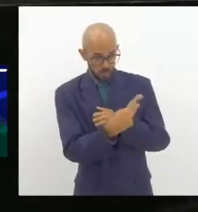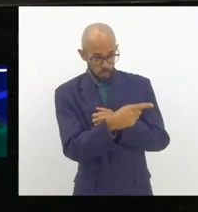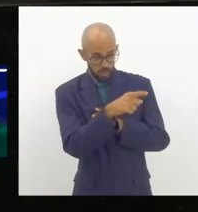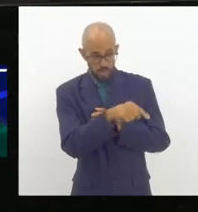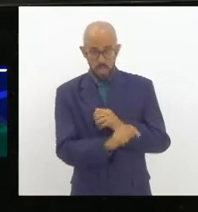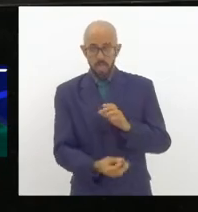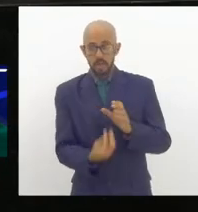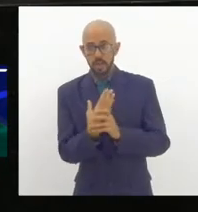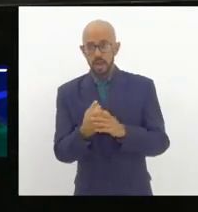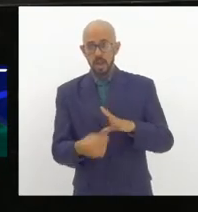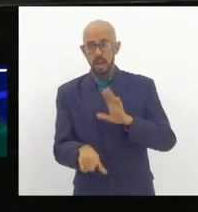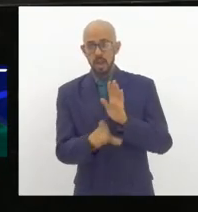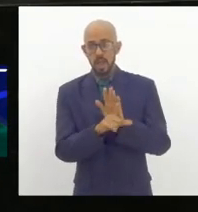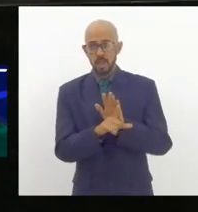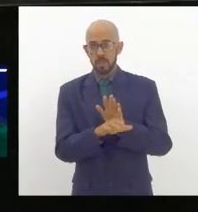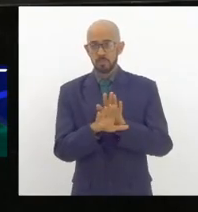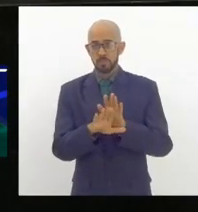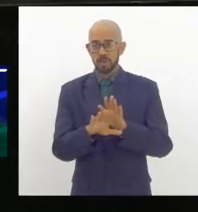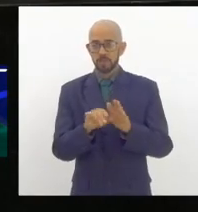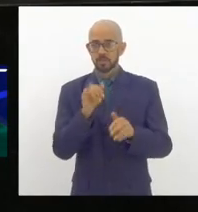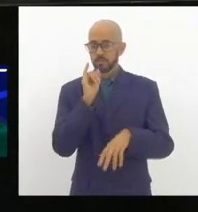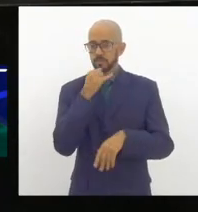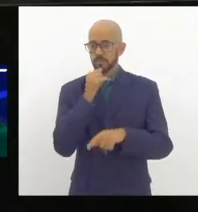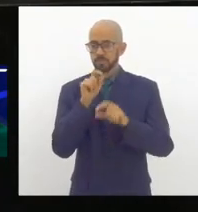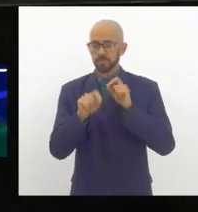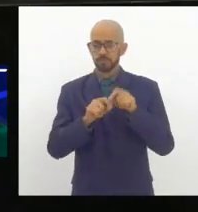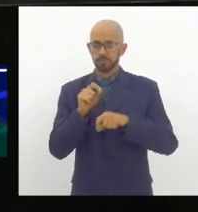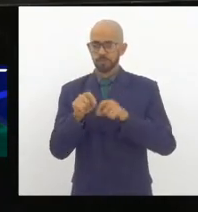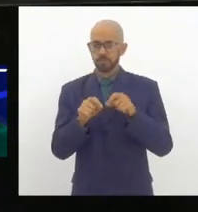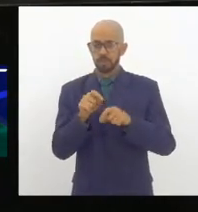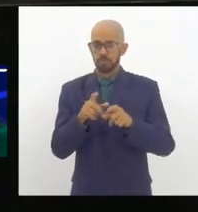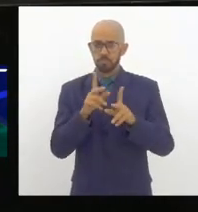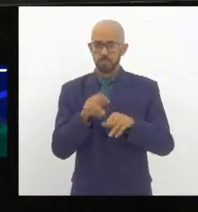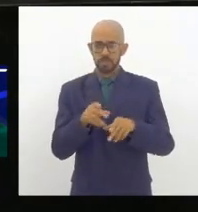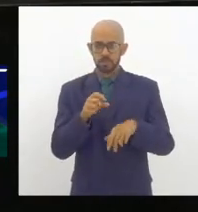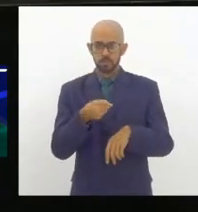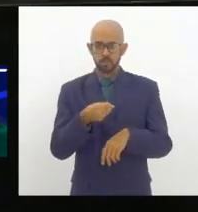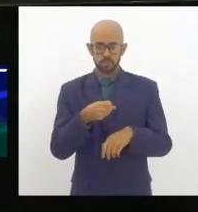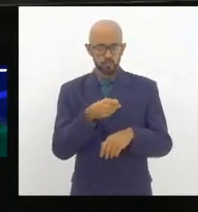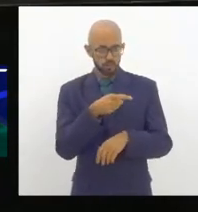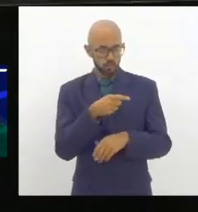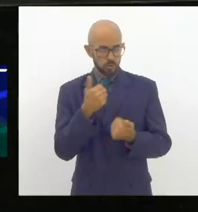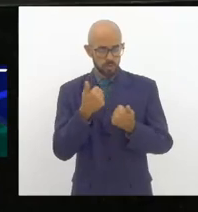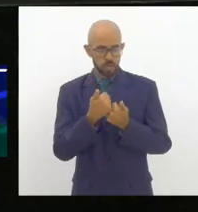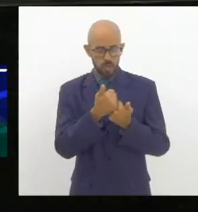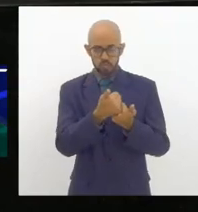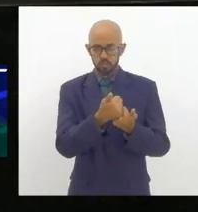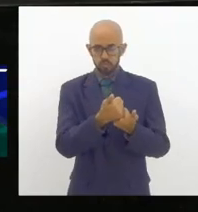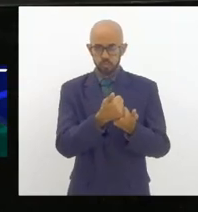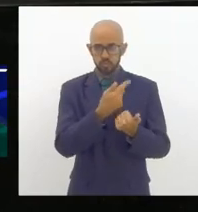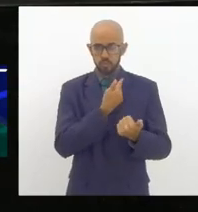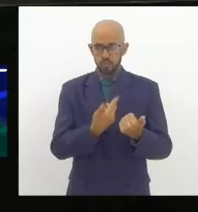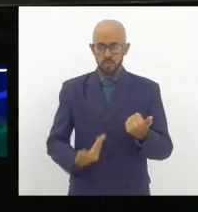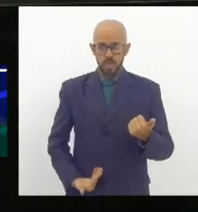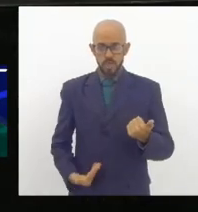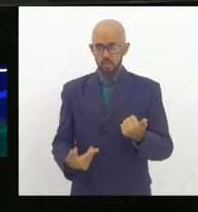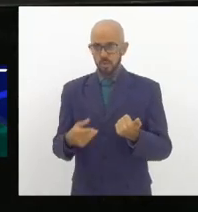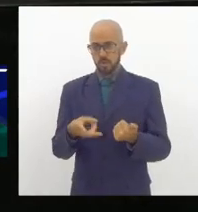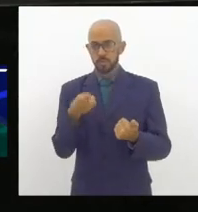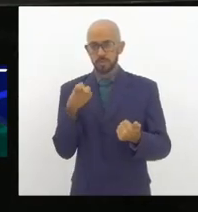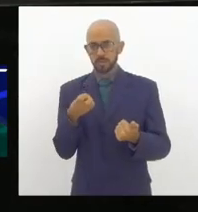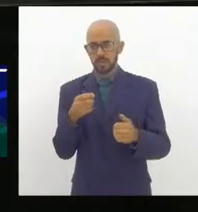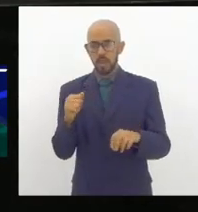e orçamentária aprovar seus projetos de lei infelizmente vendo o seu selo base do governo ele em conta o